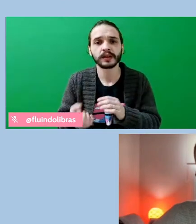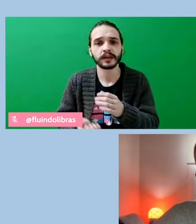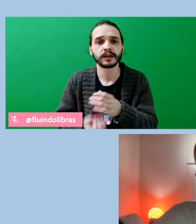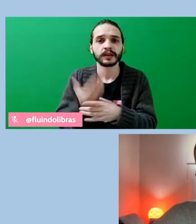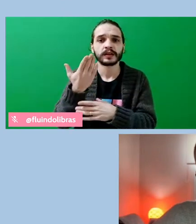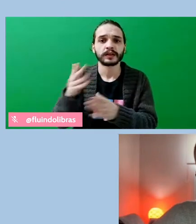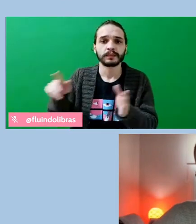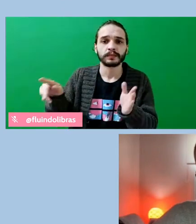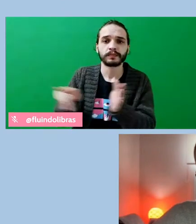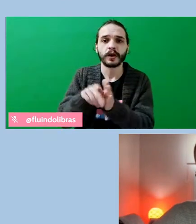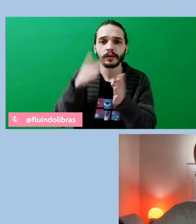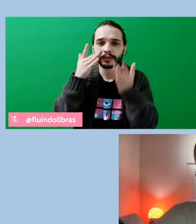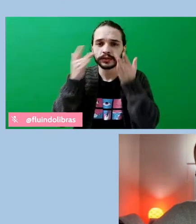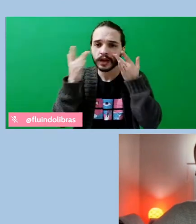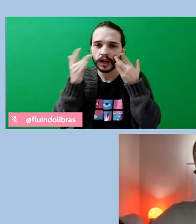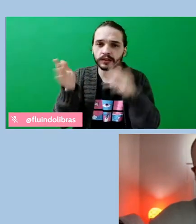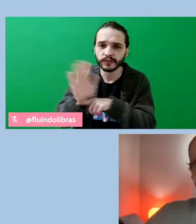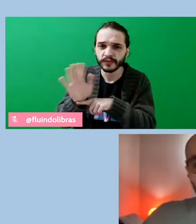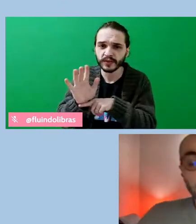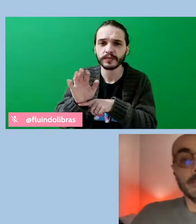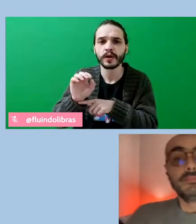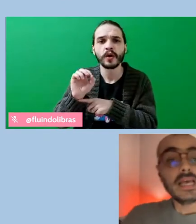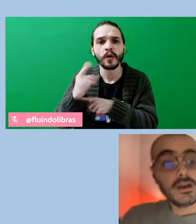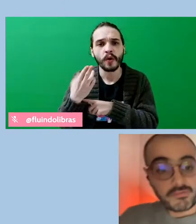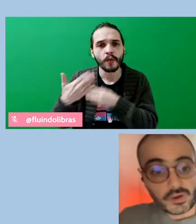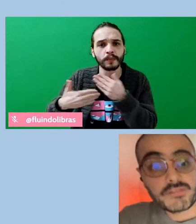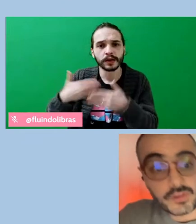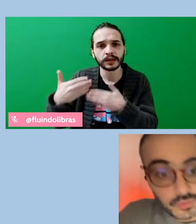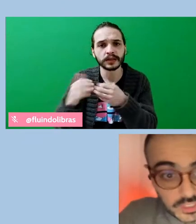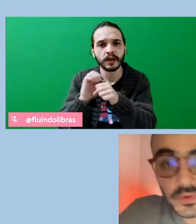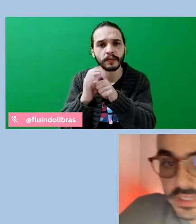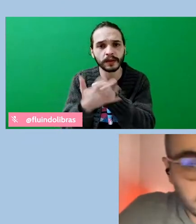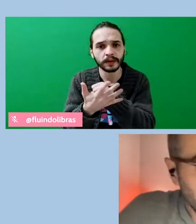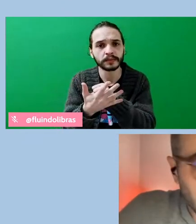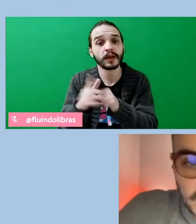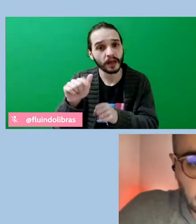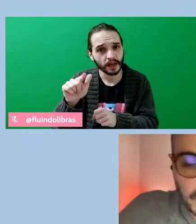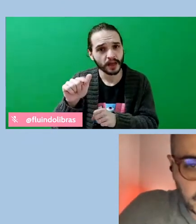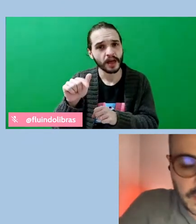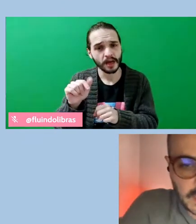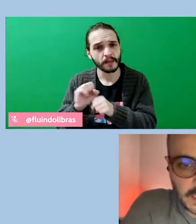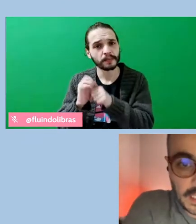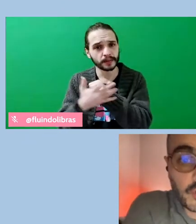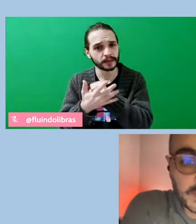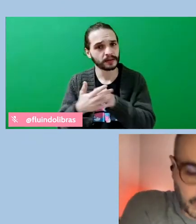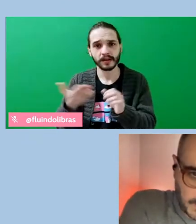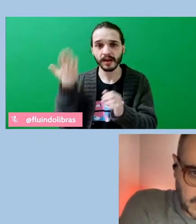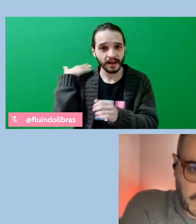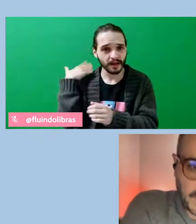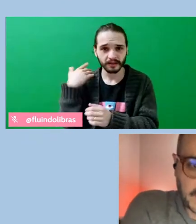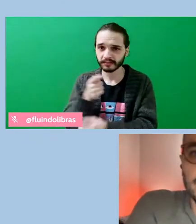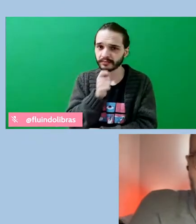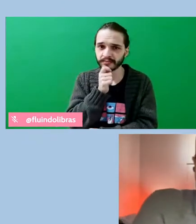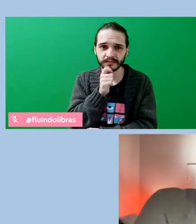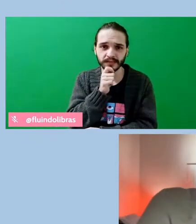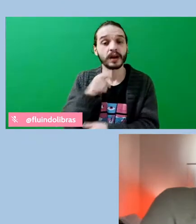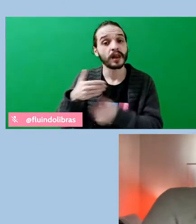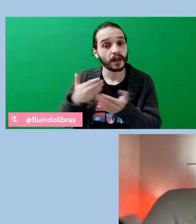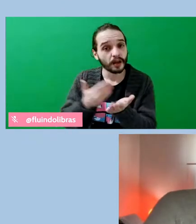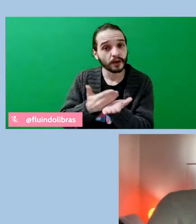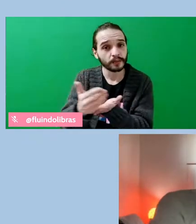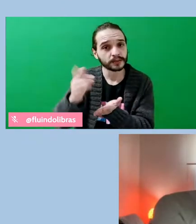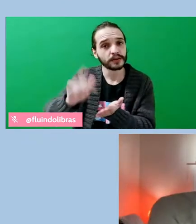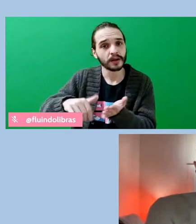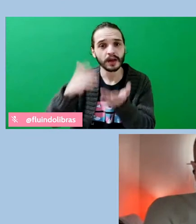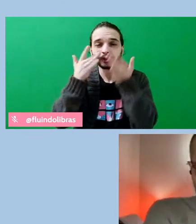foi durante o processo pandêmico e Não, ou... foi durante o processo. Não, não nasceu. Isso que ela começou para ser uma peça